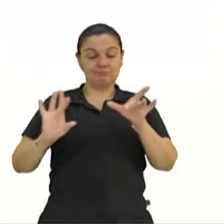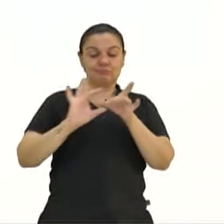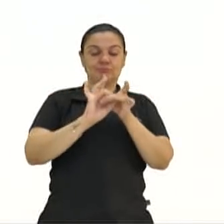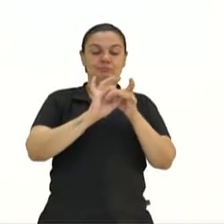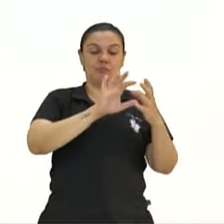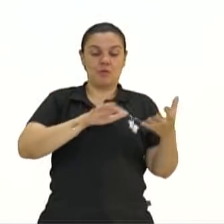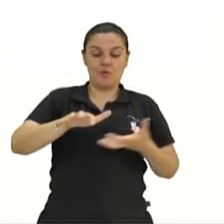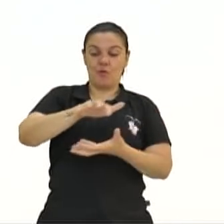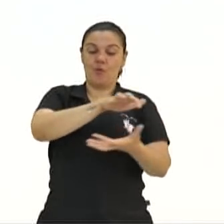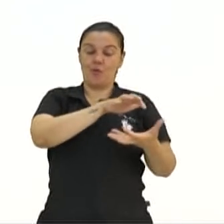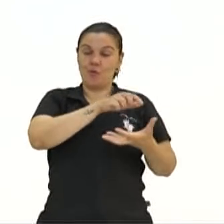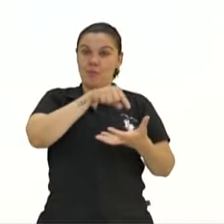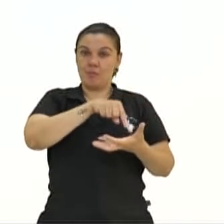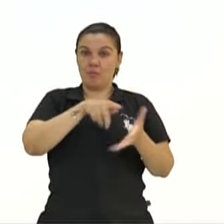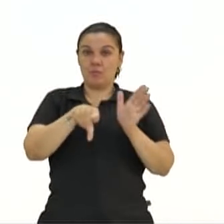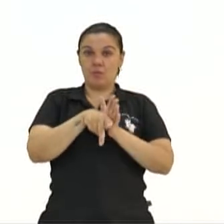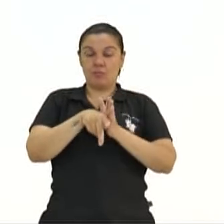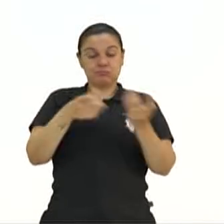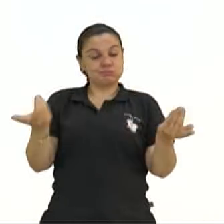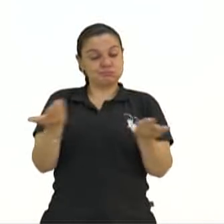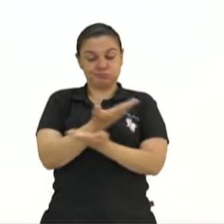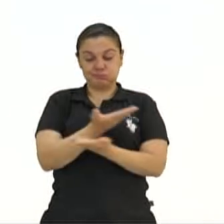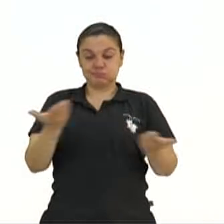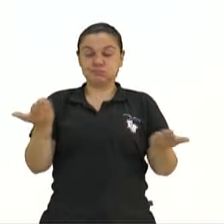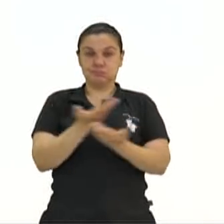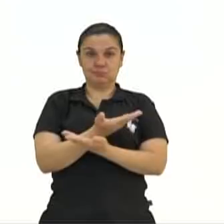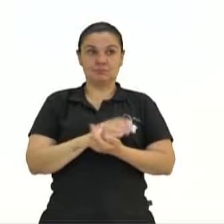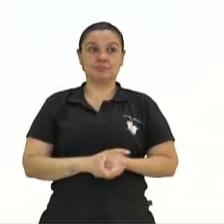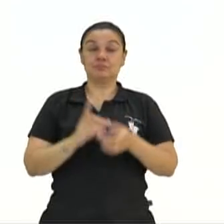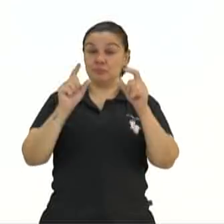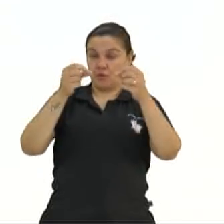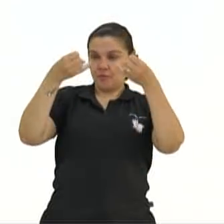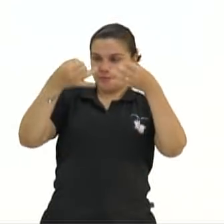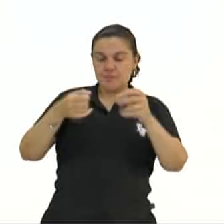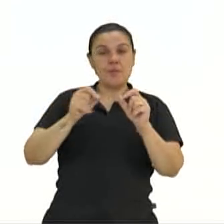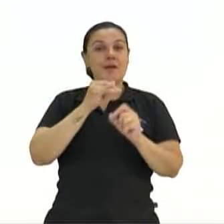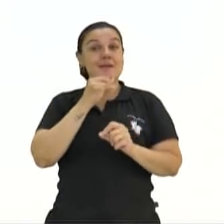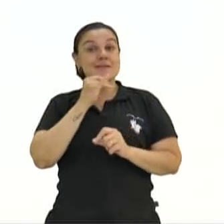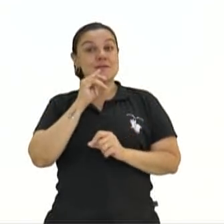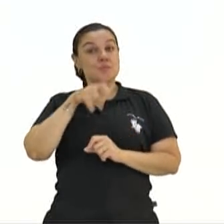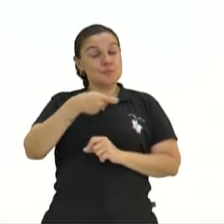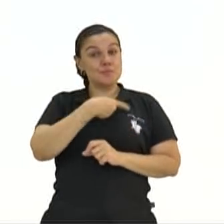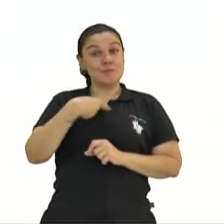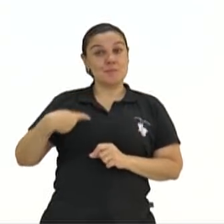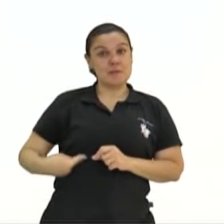com o global através das redes de fluxos. É exatamente o que a gente estava falando do produto da China,